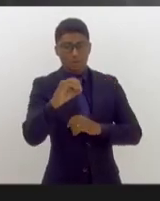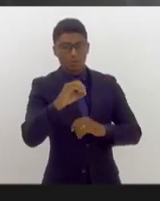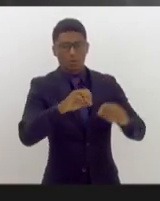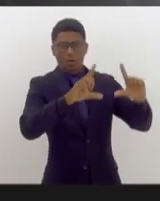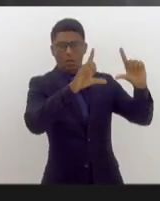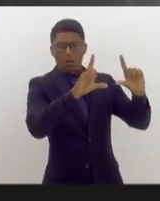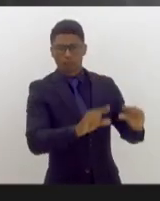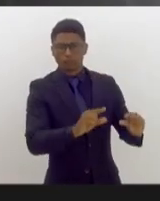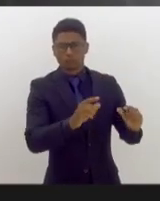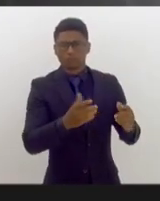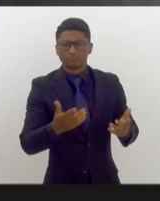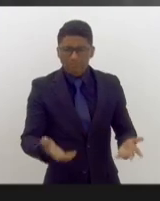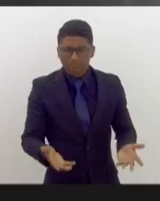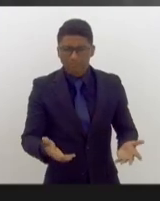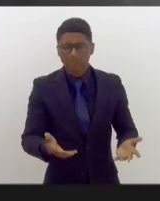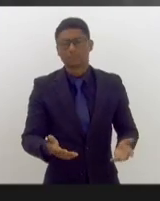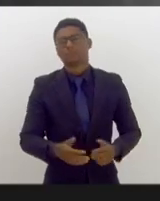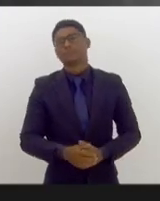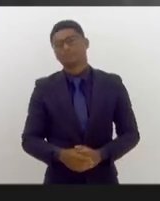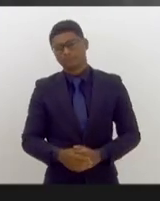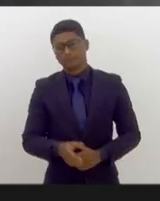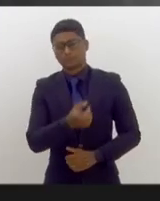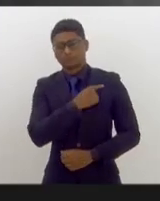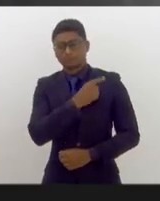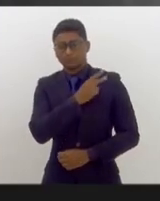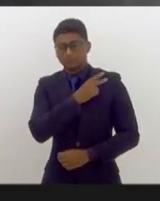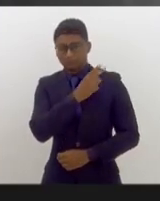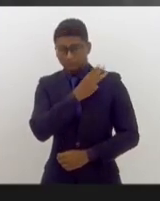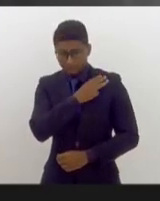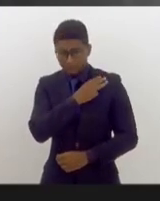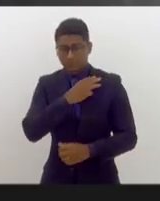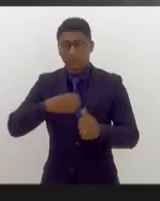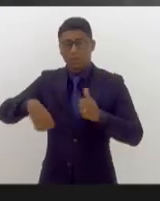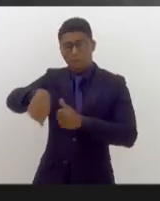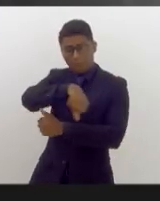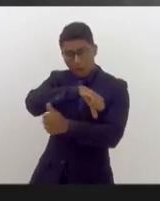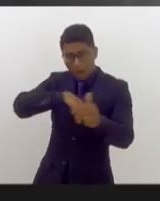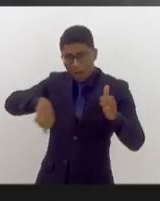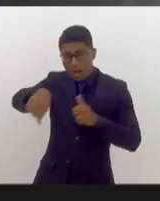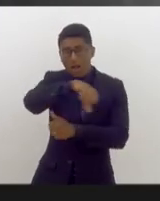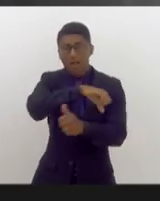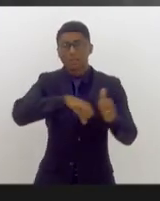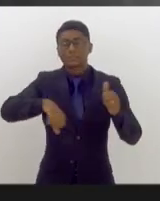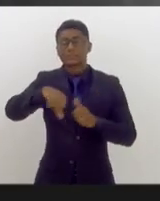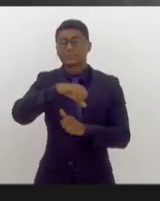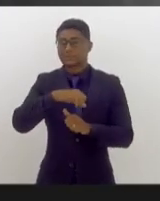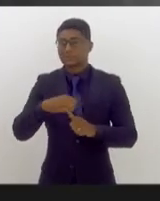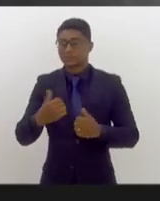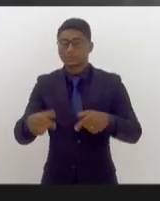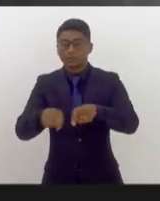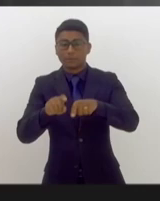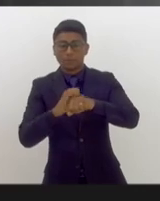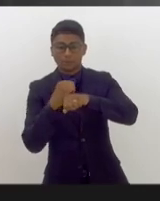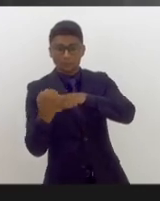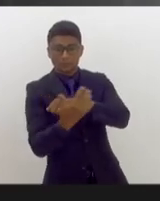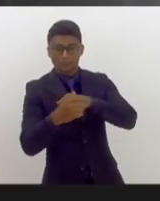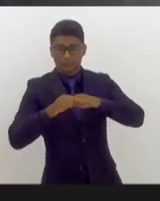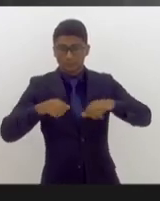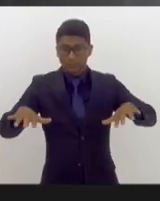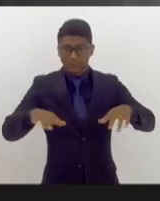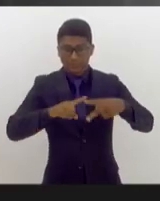médio. Então, a reforma do ensino médio e a pandemia, ela vai precisar entrar nos debates das metas e das